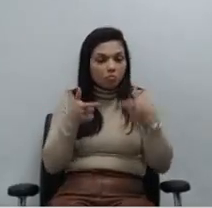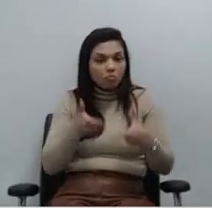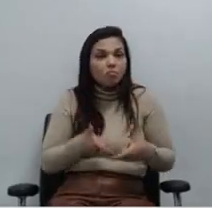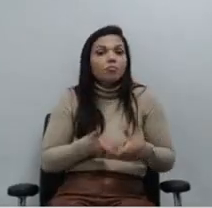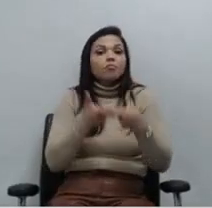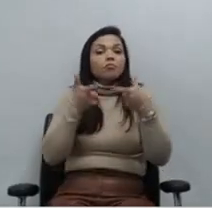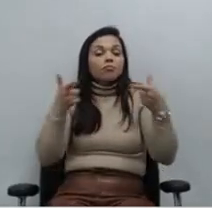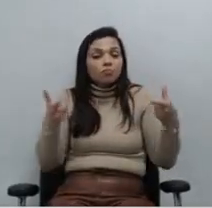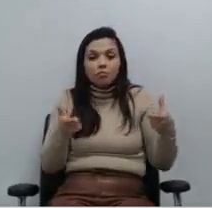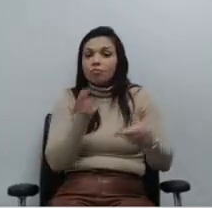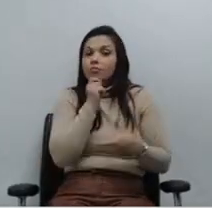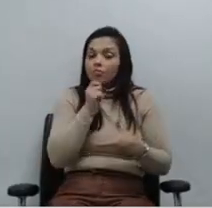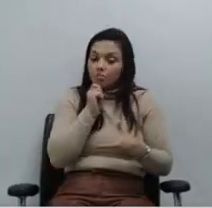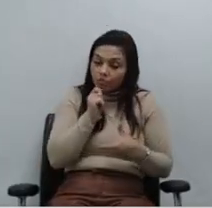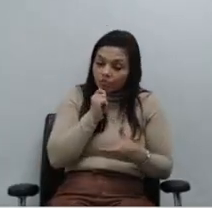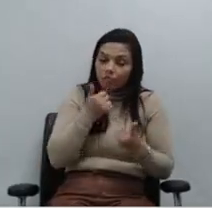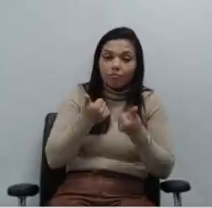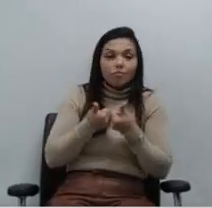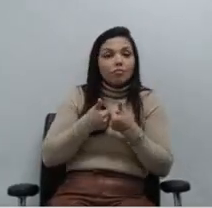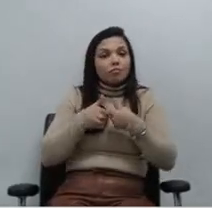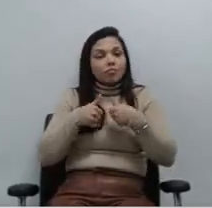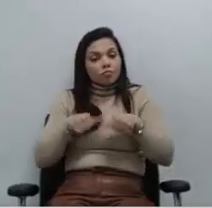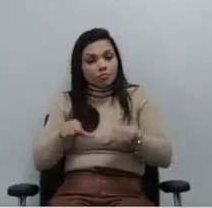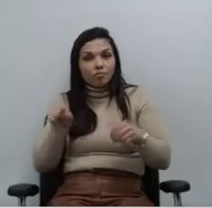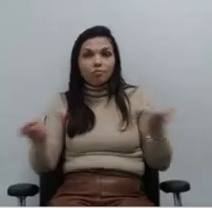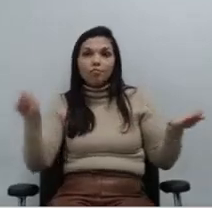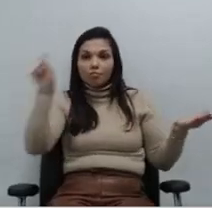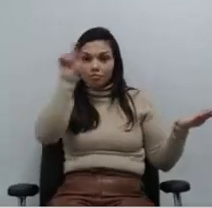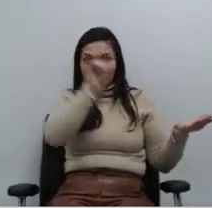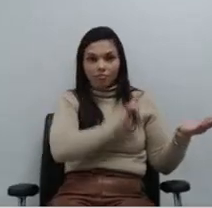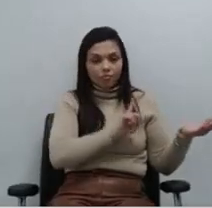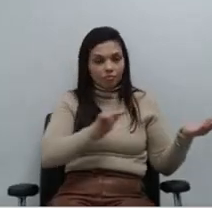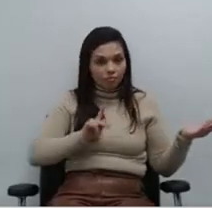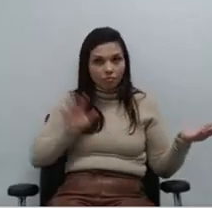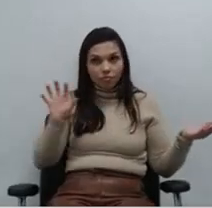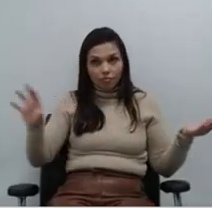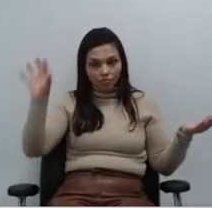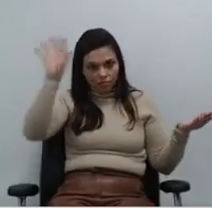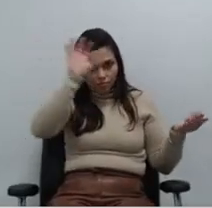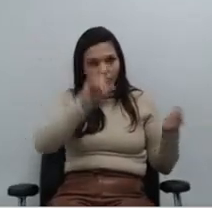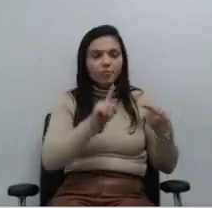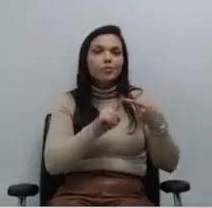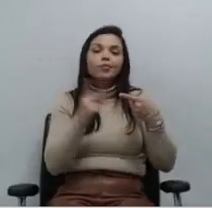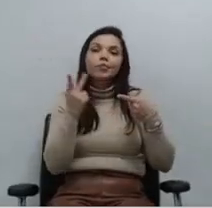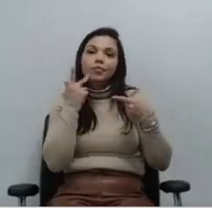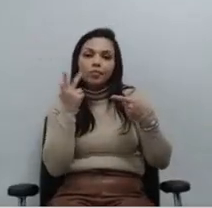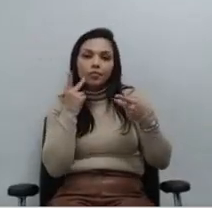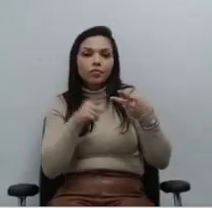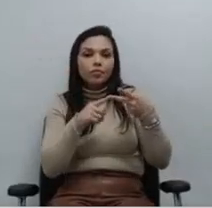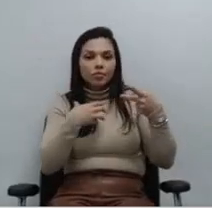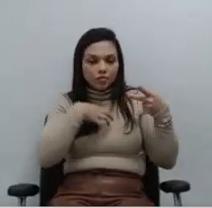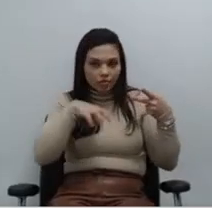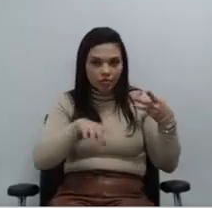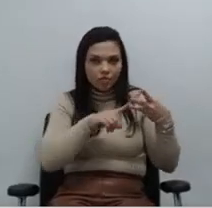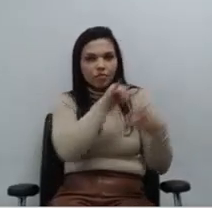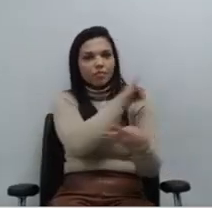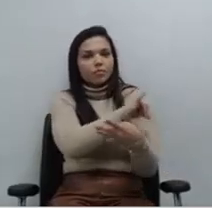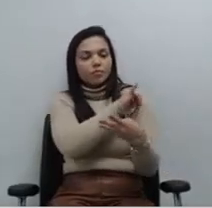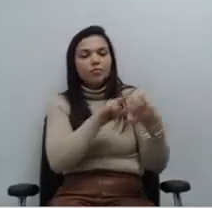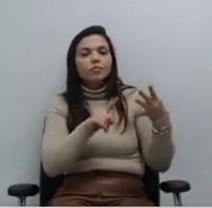também está dentre as outras defensorias públicas estaduais, e aqui eu cito a Defensoria Pública do Ceará, da Bahia, do Rio de Janeiro e de